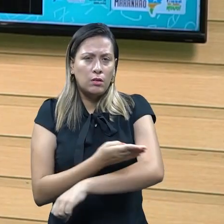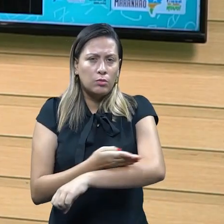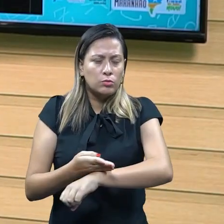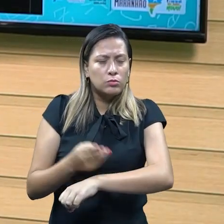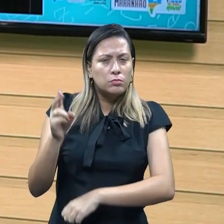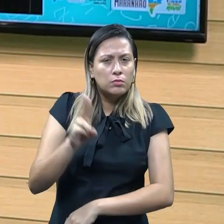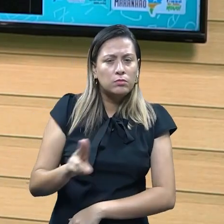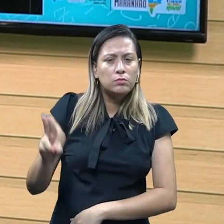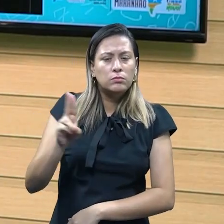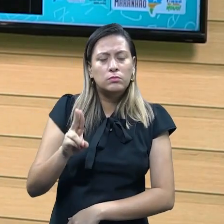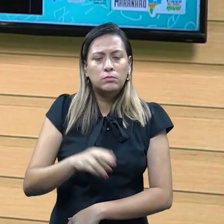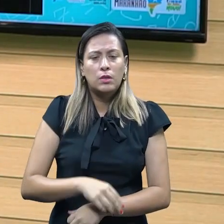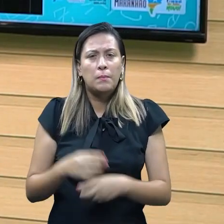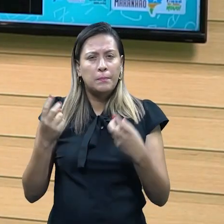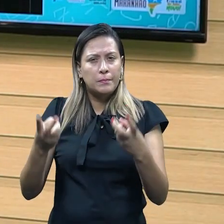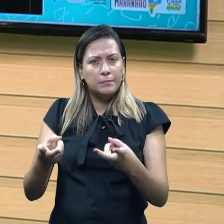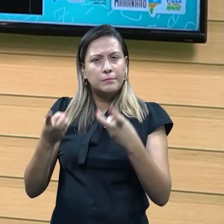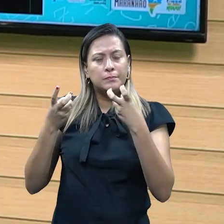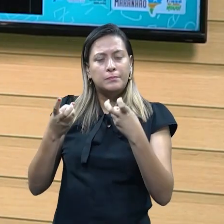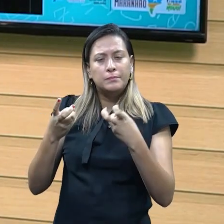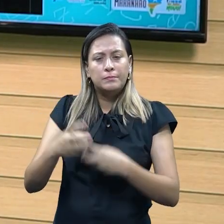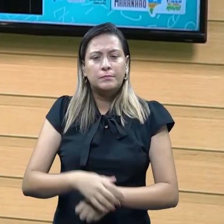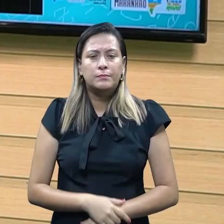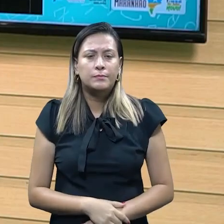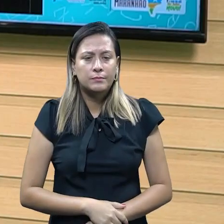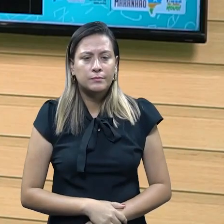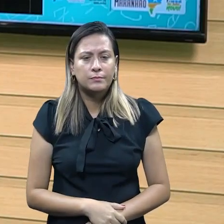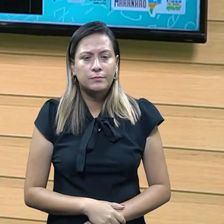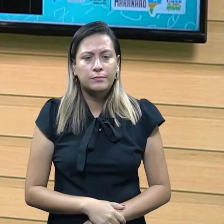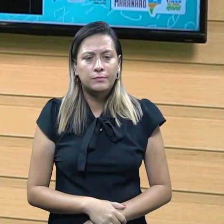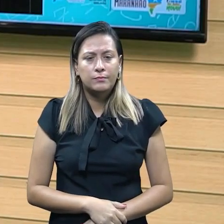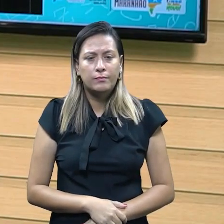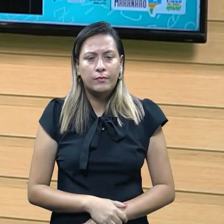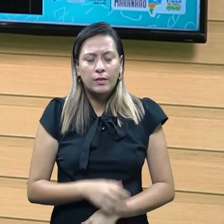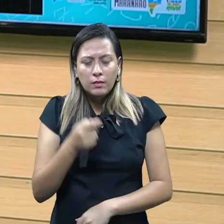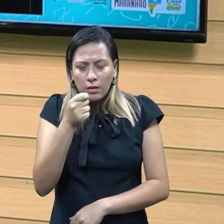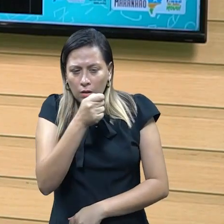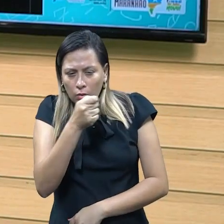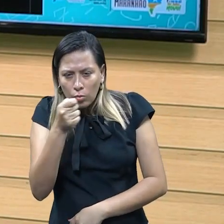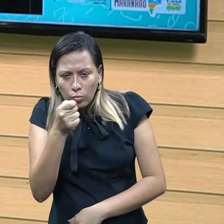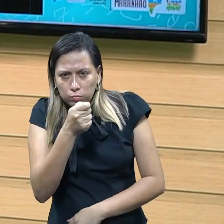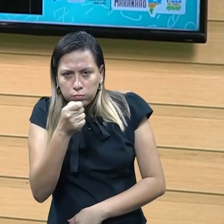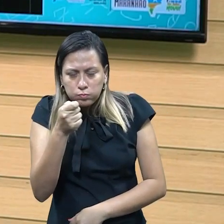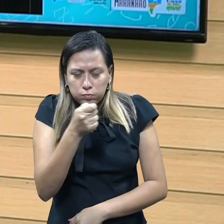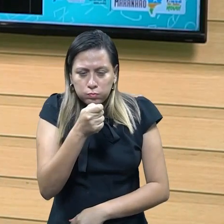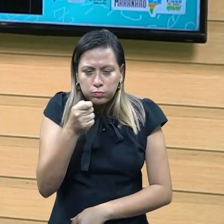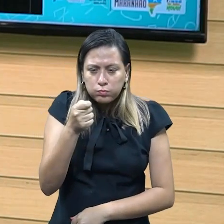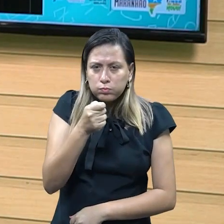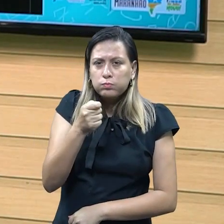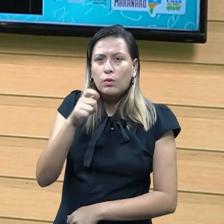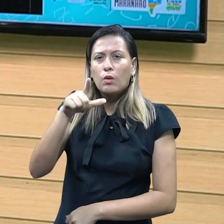o zoom, você deve perceber que o zoom tem aquela lupazinha na área de trabalho,